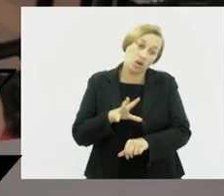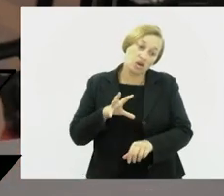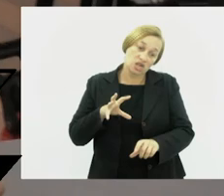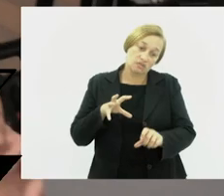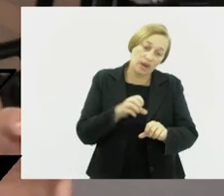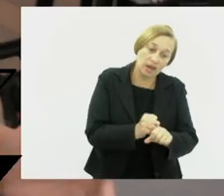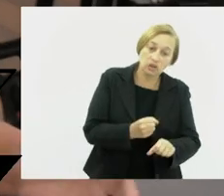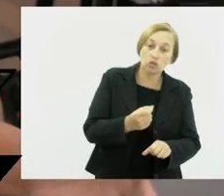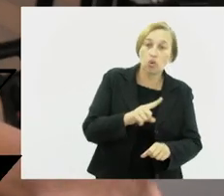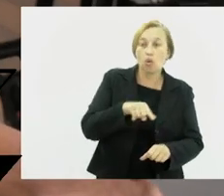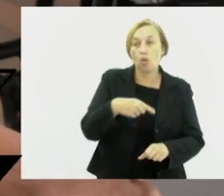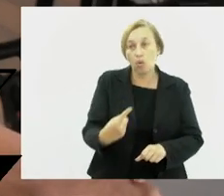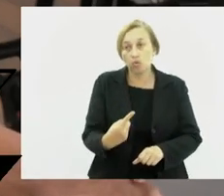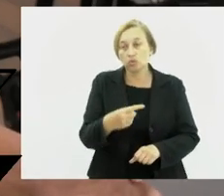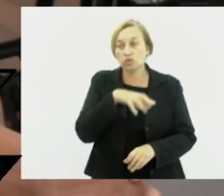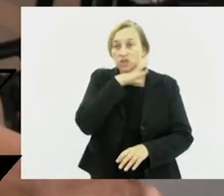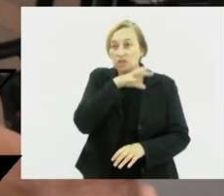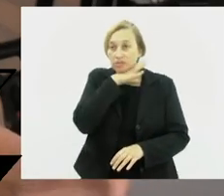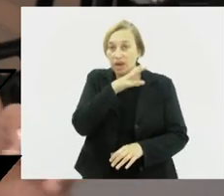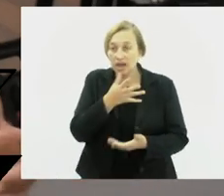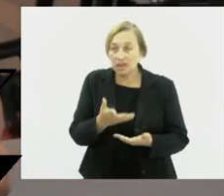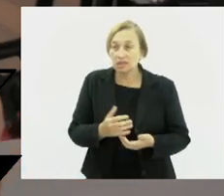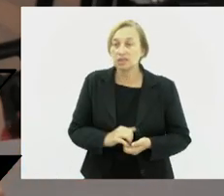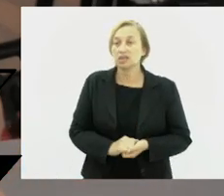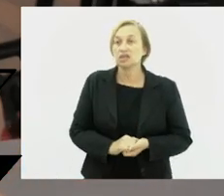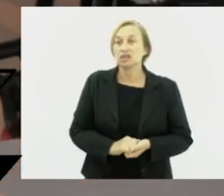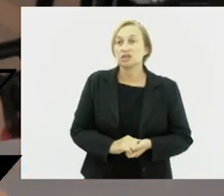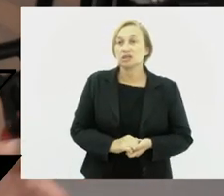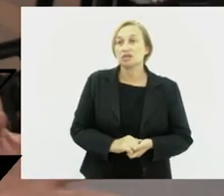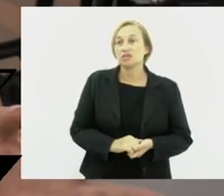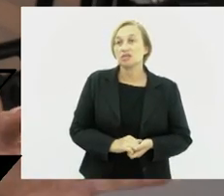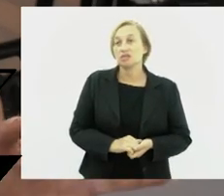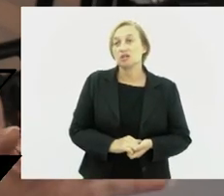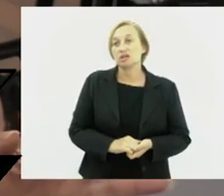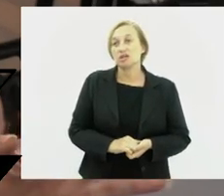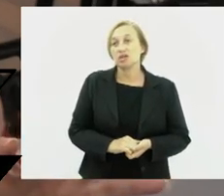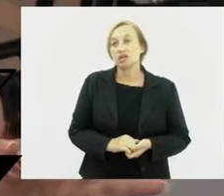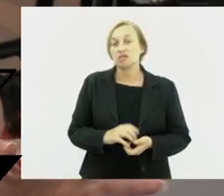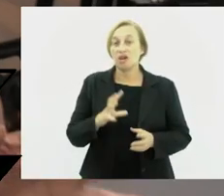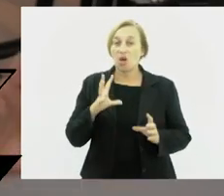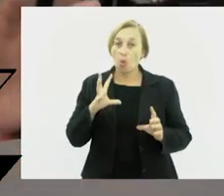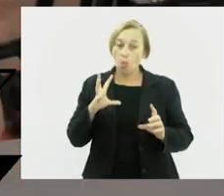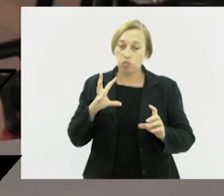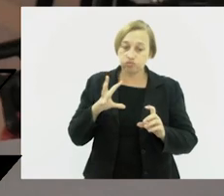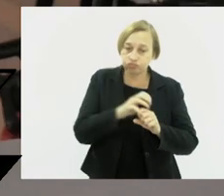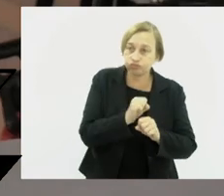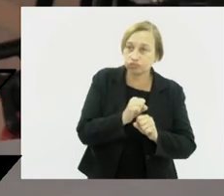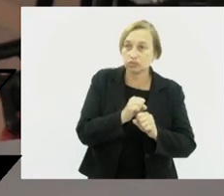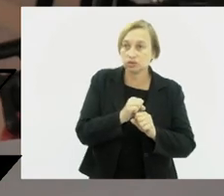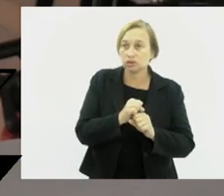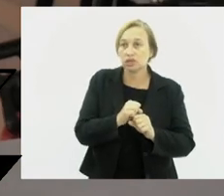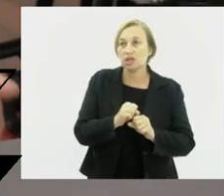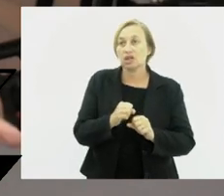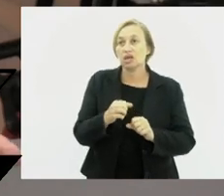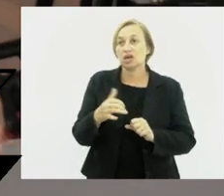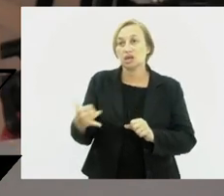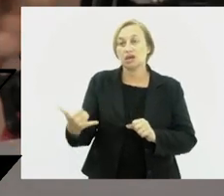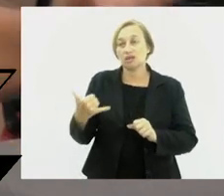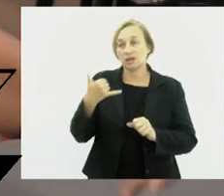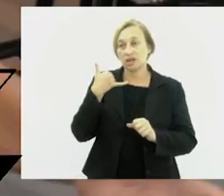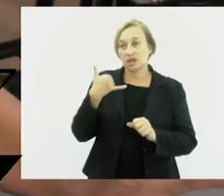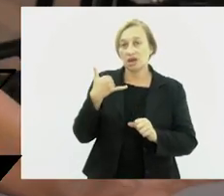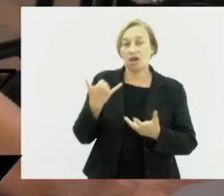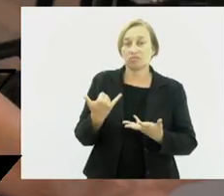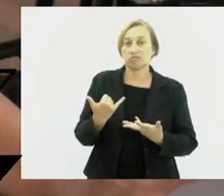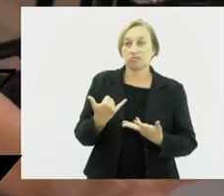que geralmente ficam reativos, né? E vão matar. Aí, entra em contato com a gente, vão matar, porque